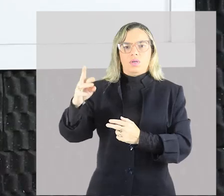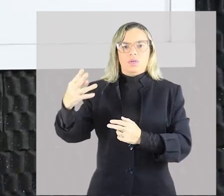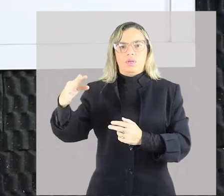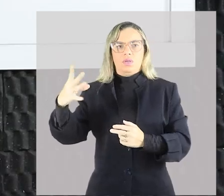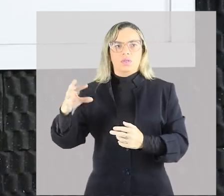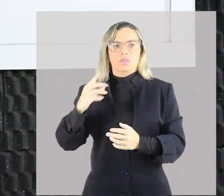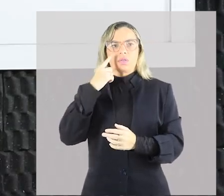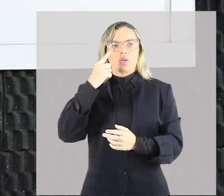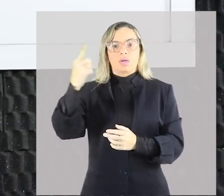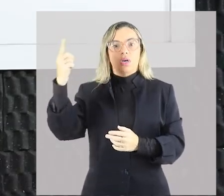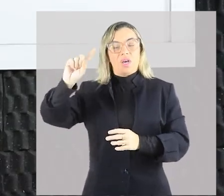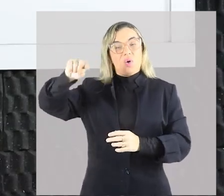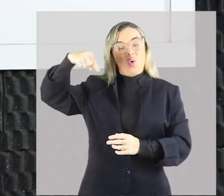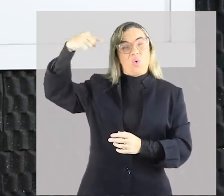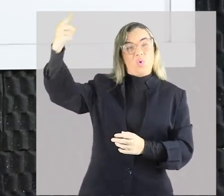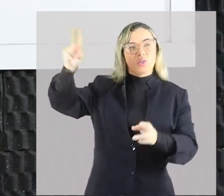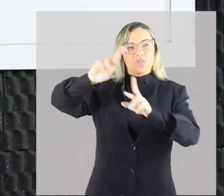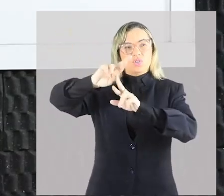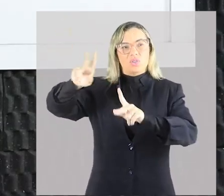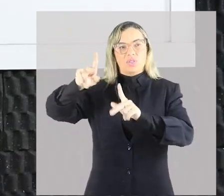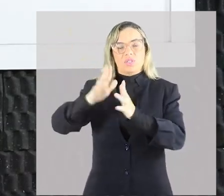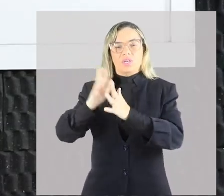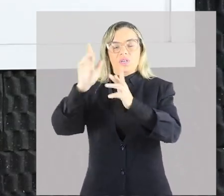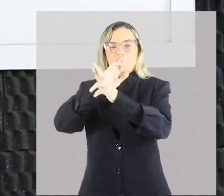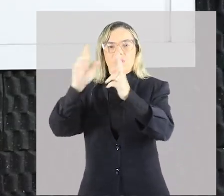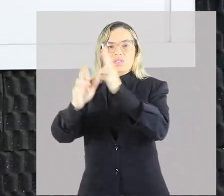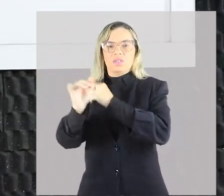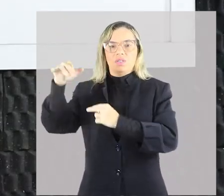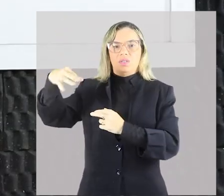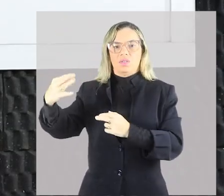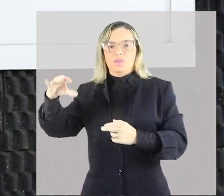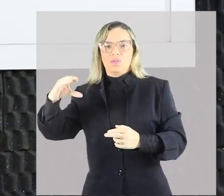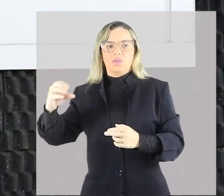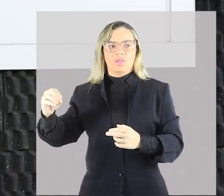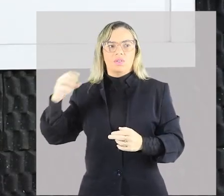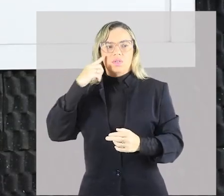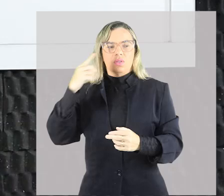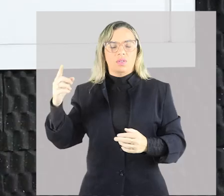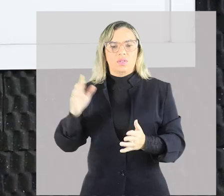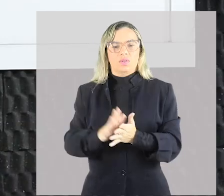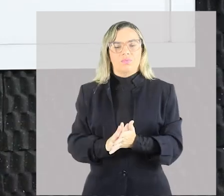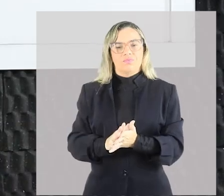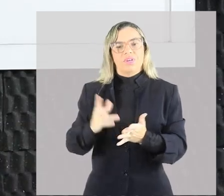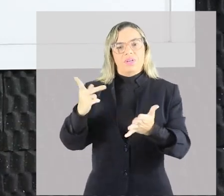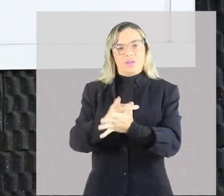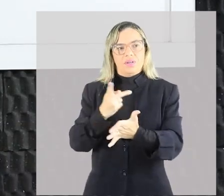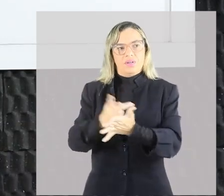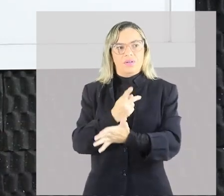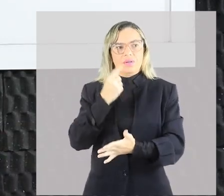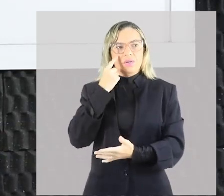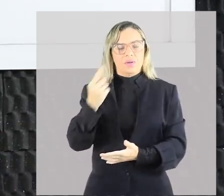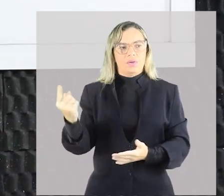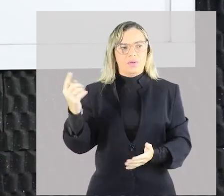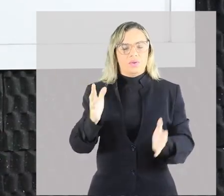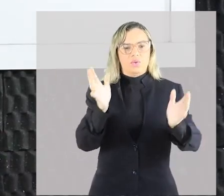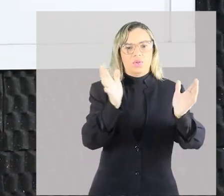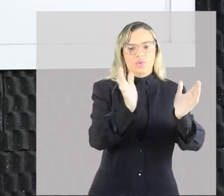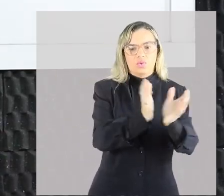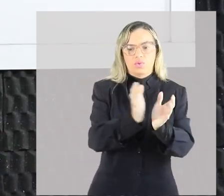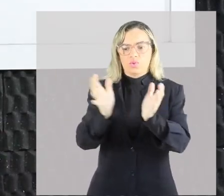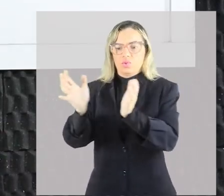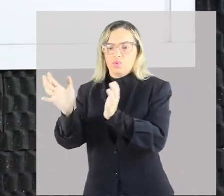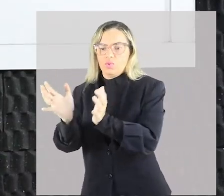que é a relação de inclusão. Então isso aqui está falso, porque entre elementos, entre conjunto e